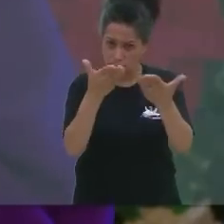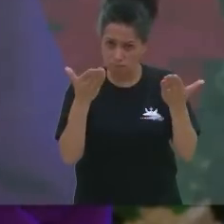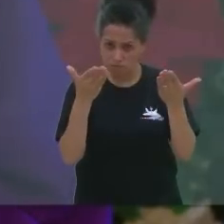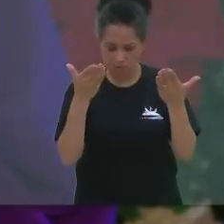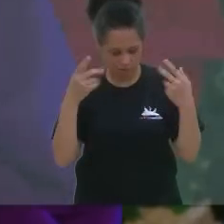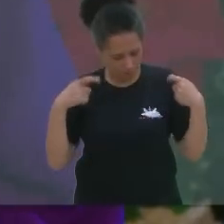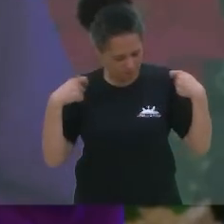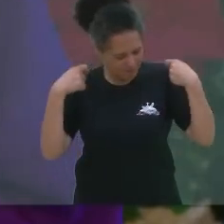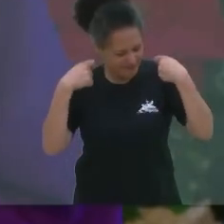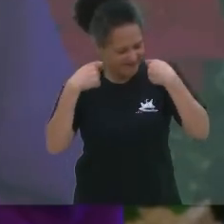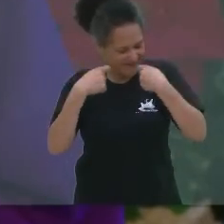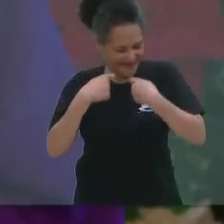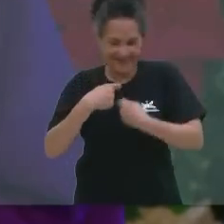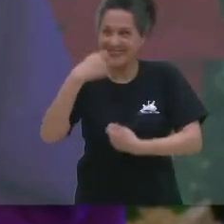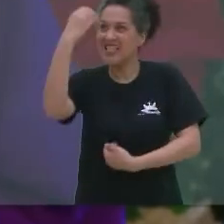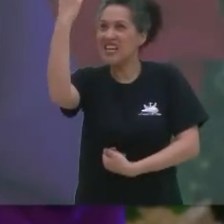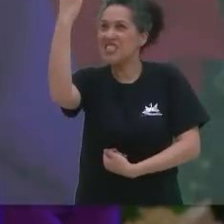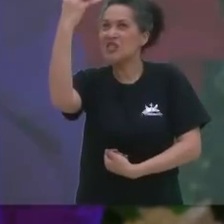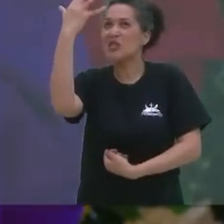Revistam-se das armas da luz.